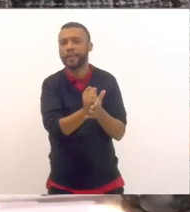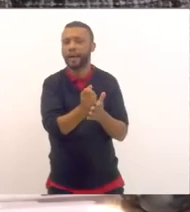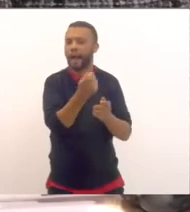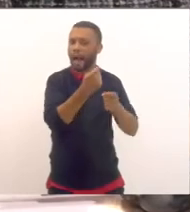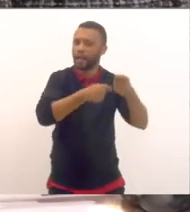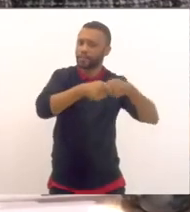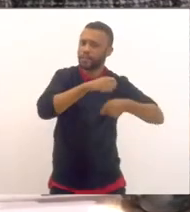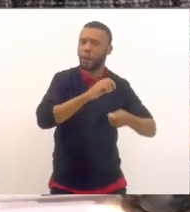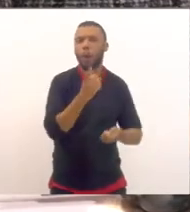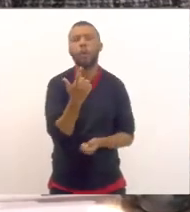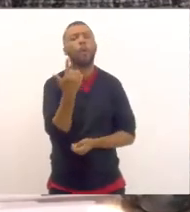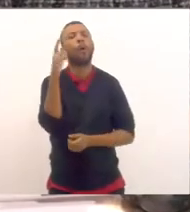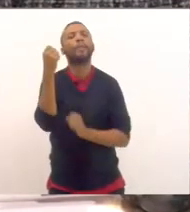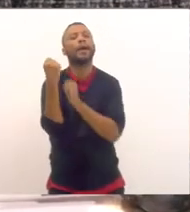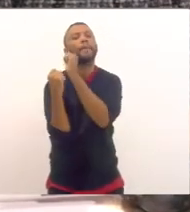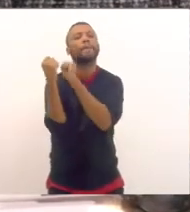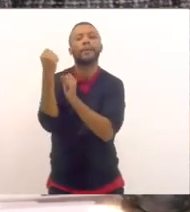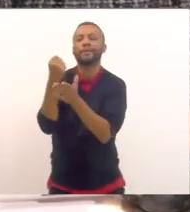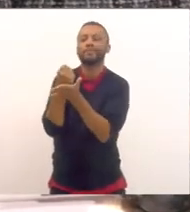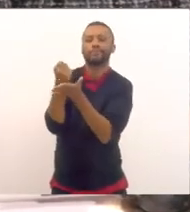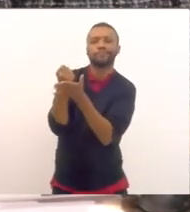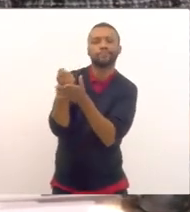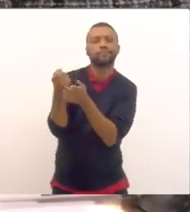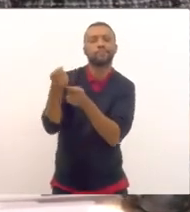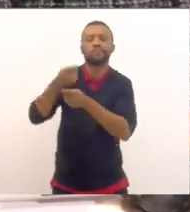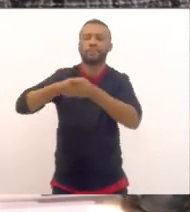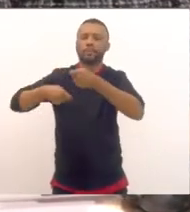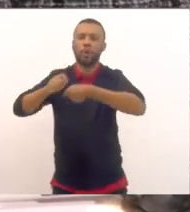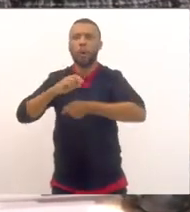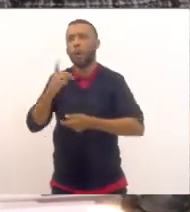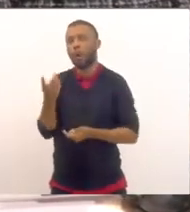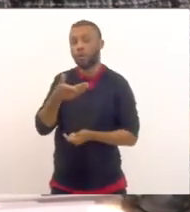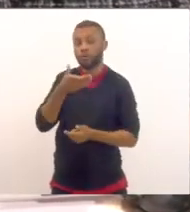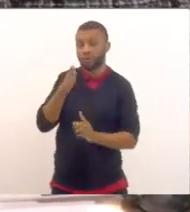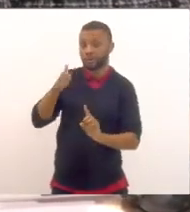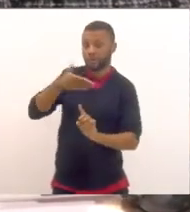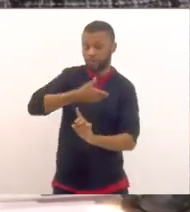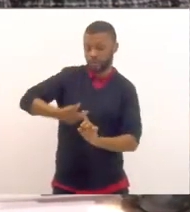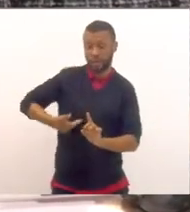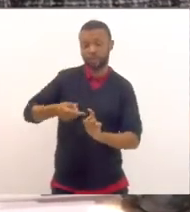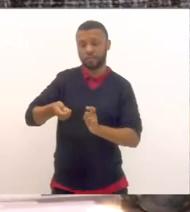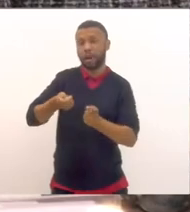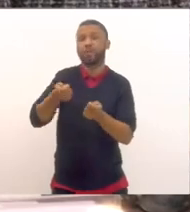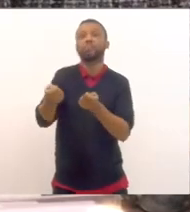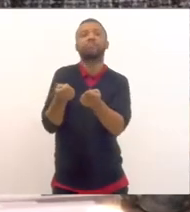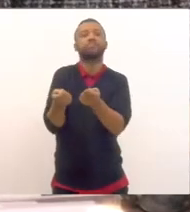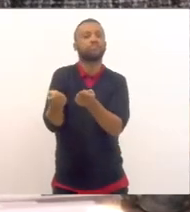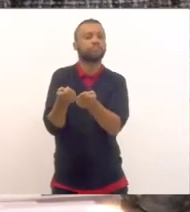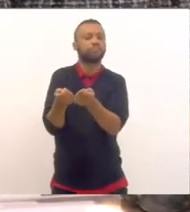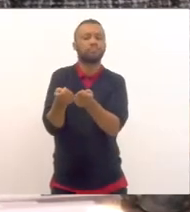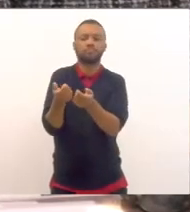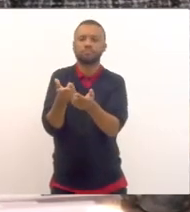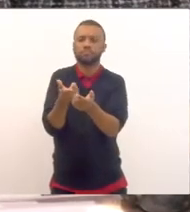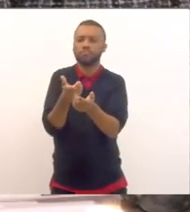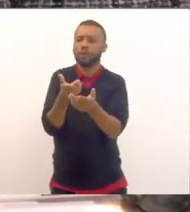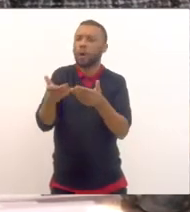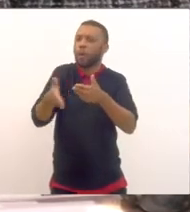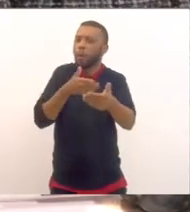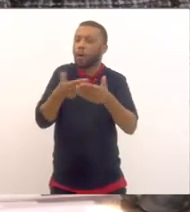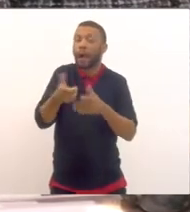SuperVia com outra concessionária por administração direta Qualquer que seja o caminho